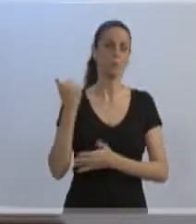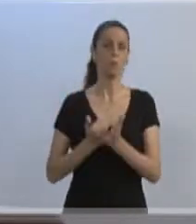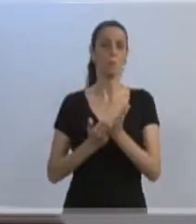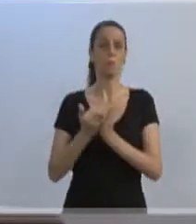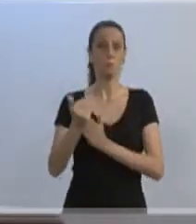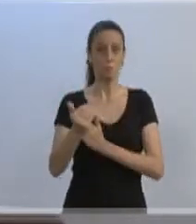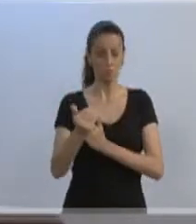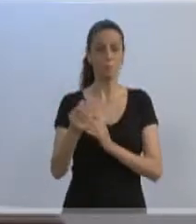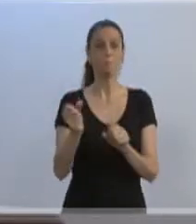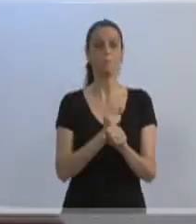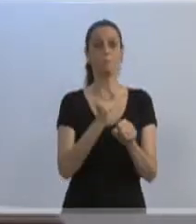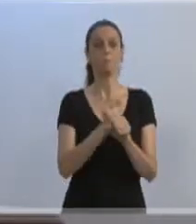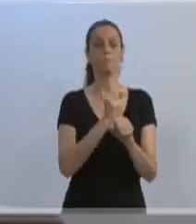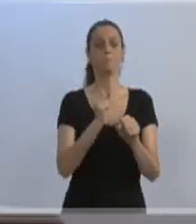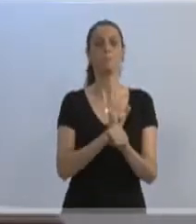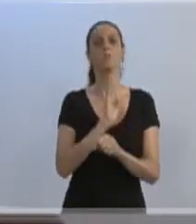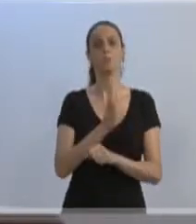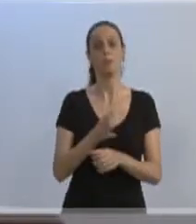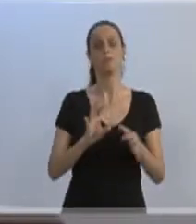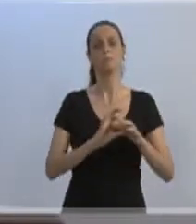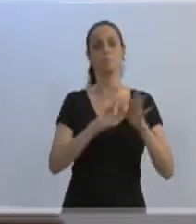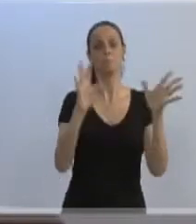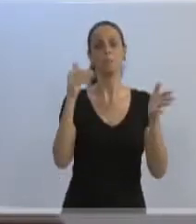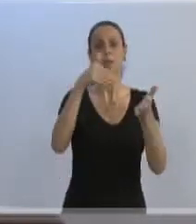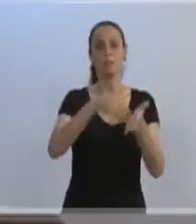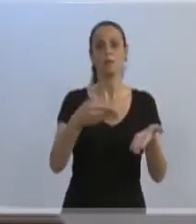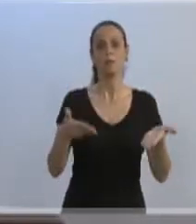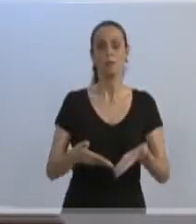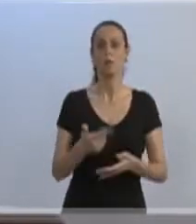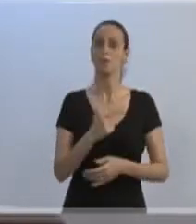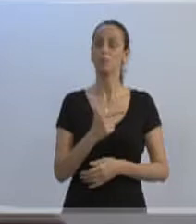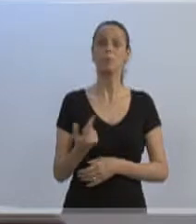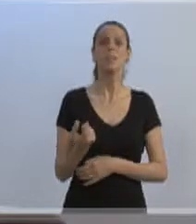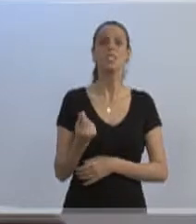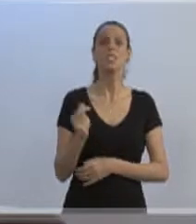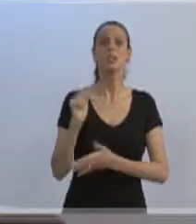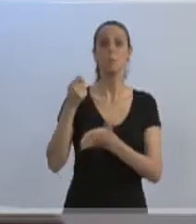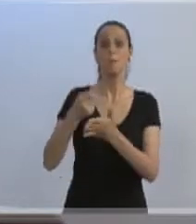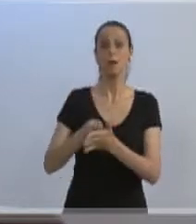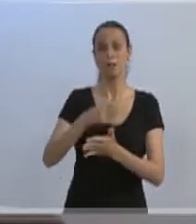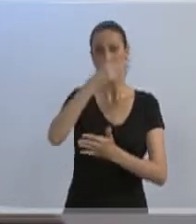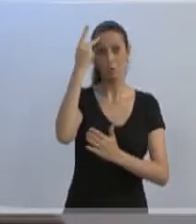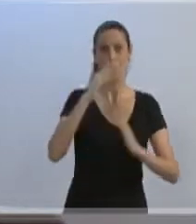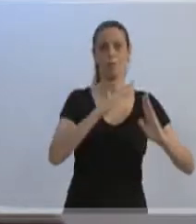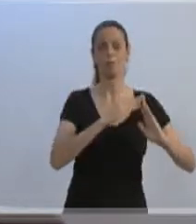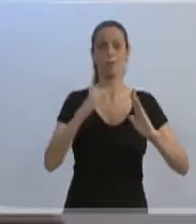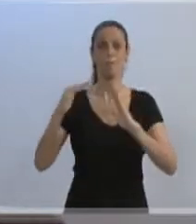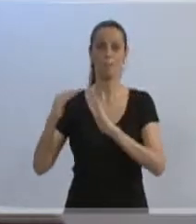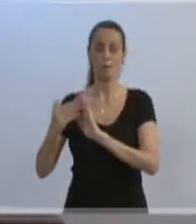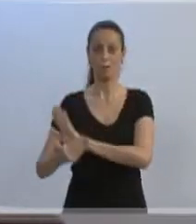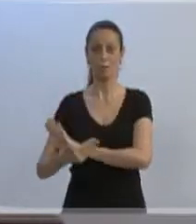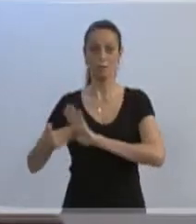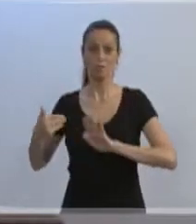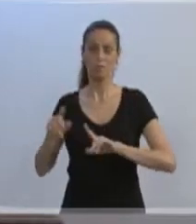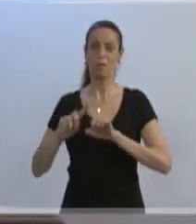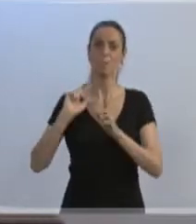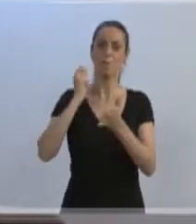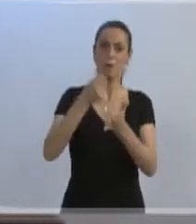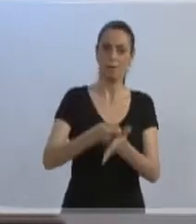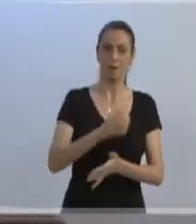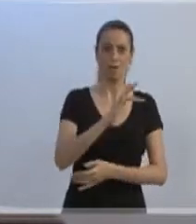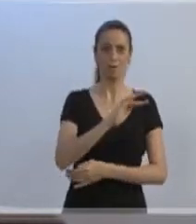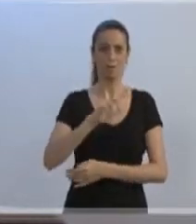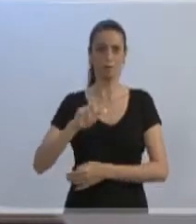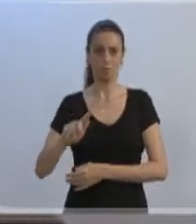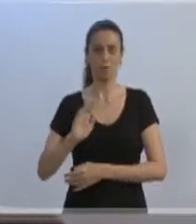ainda as horas de serviço que esteja foi dada a hora de serviço e não tenha desapropriação o governo não tem dinheiro pra nada agora pra pagar fg para pessoas